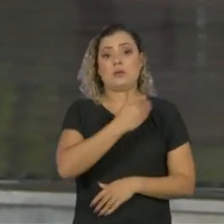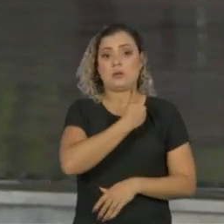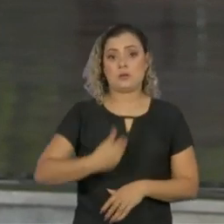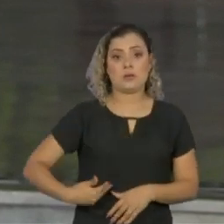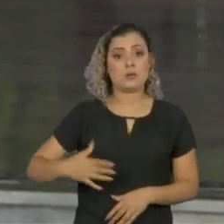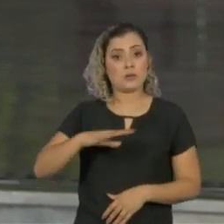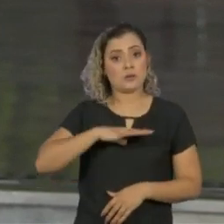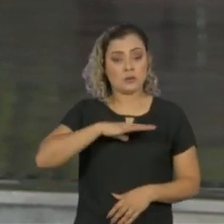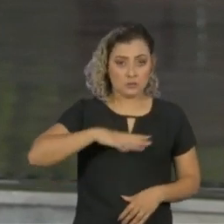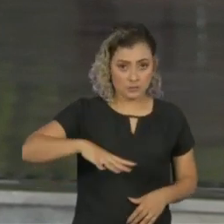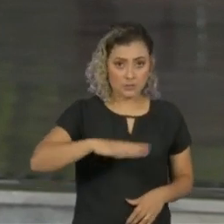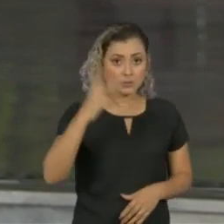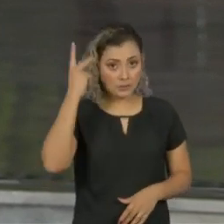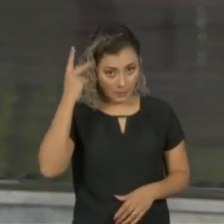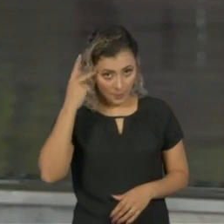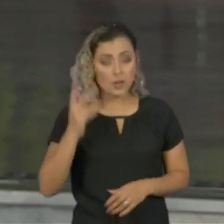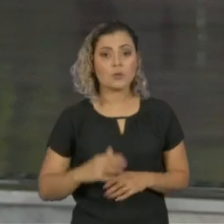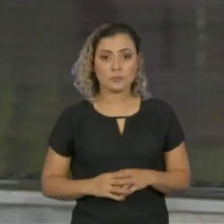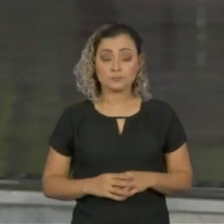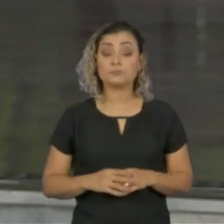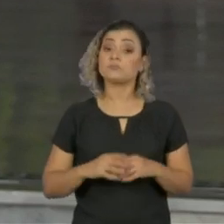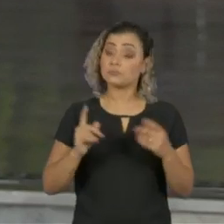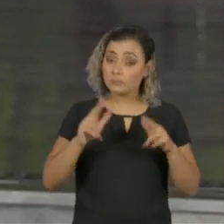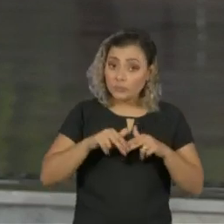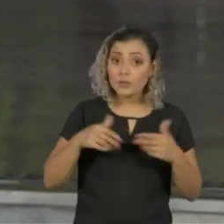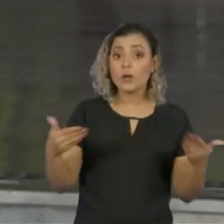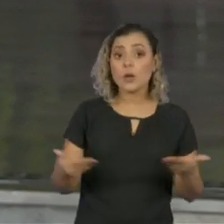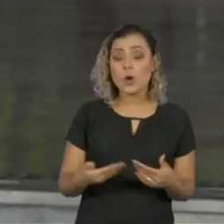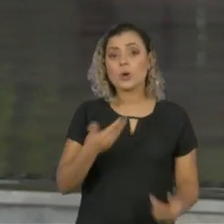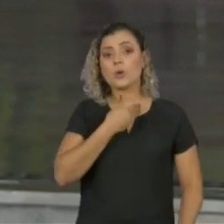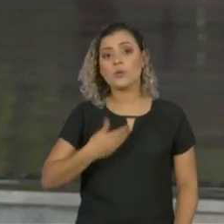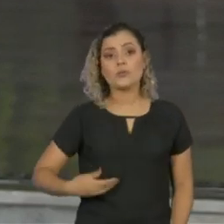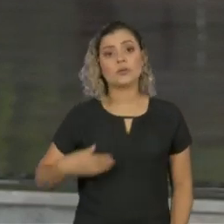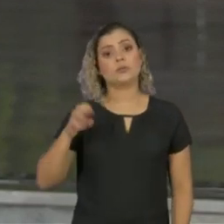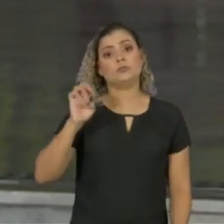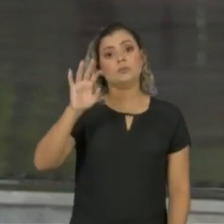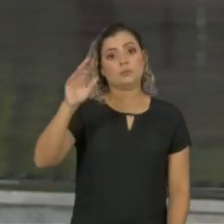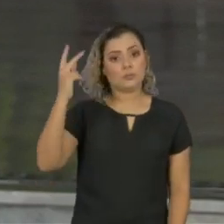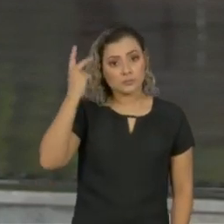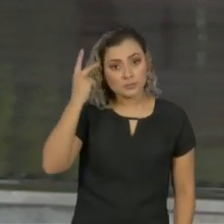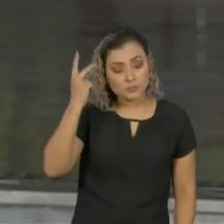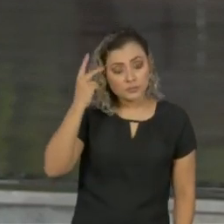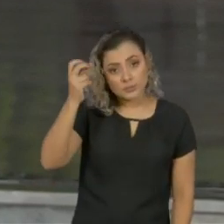Paulo. Isso também permite ao governo municipal uma série de